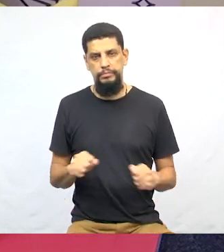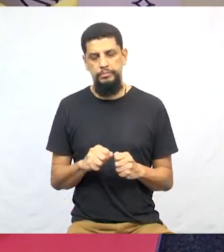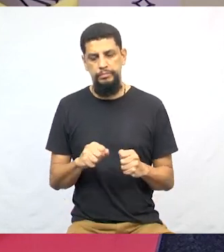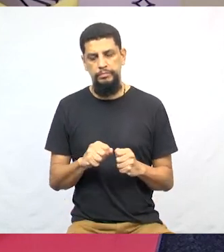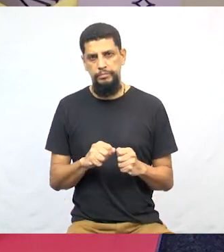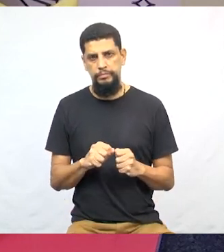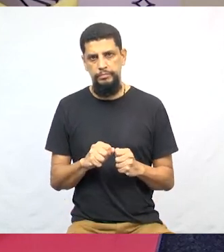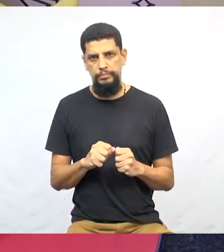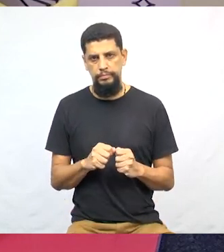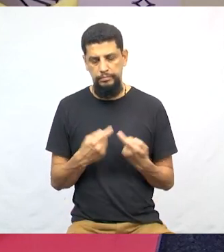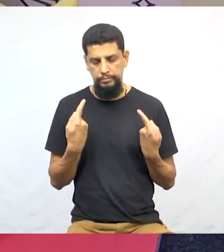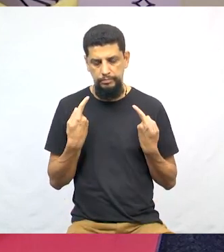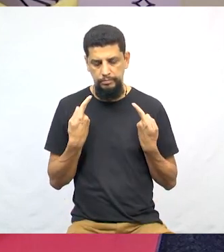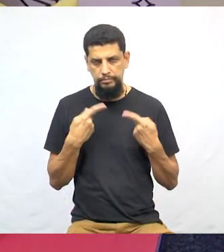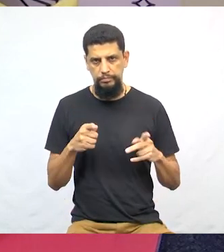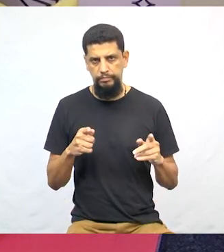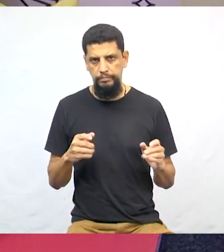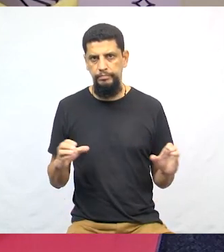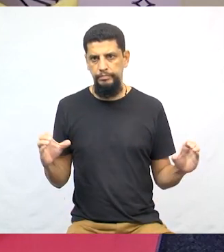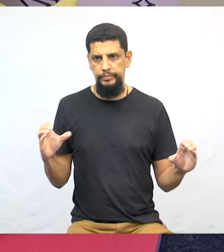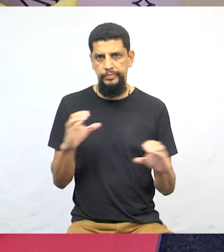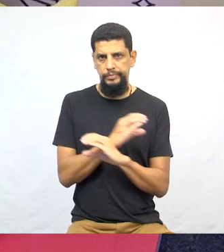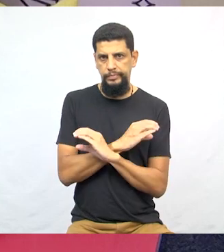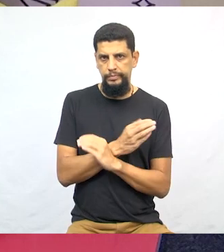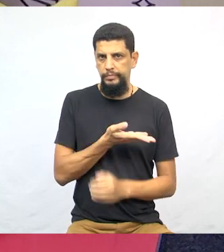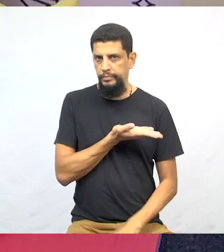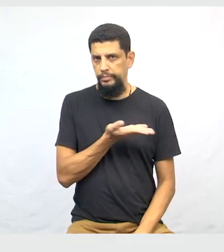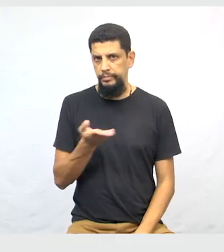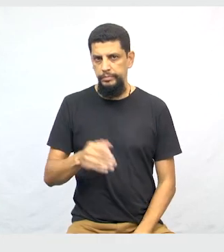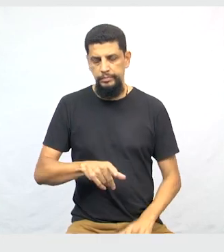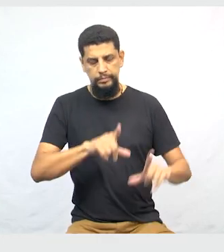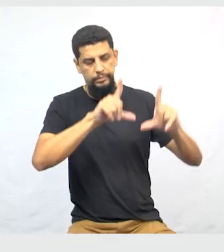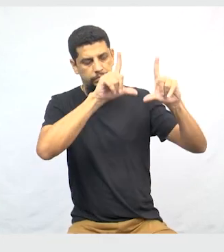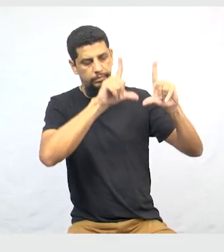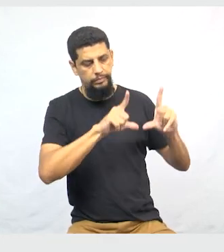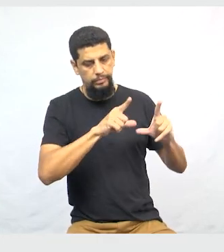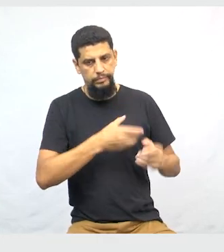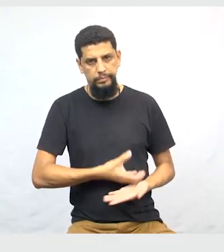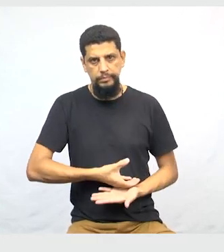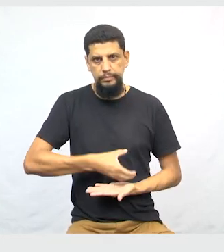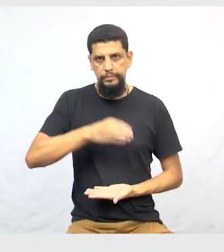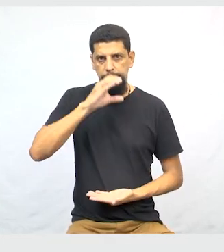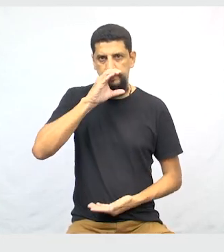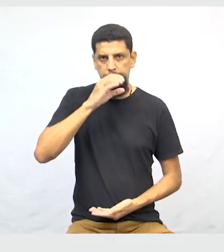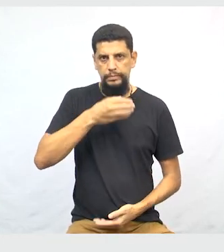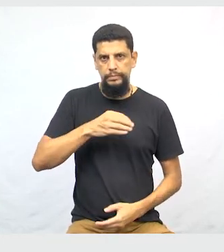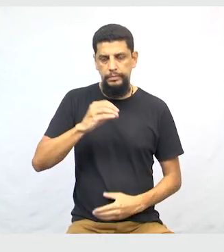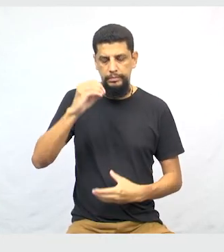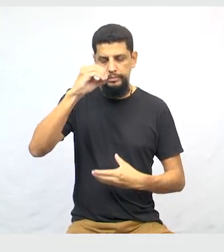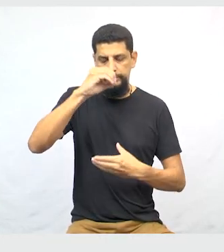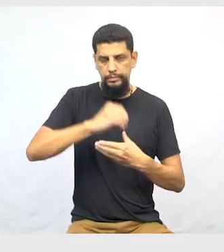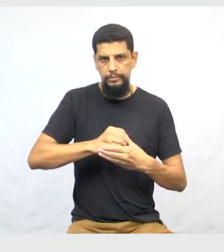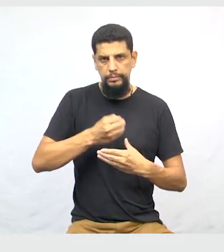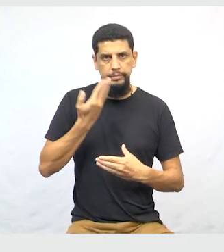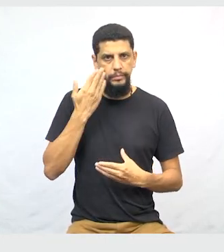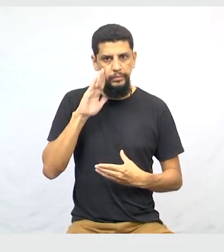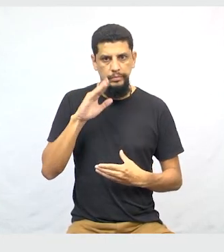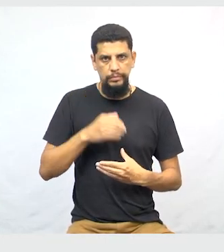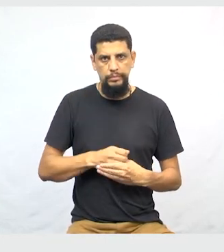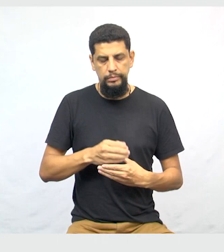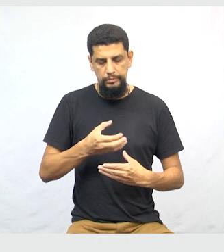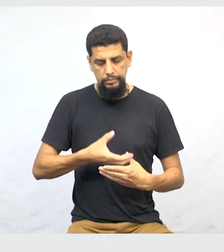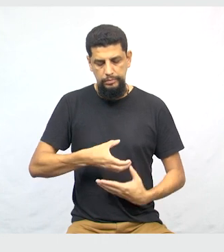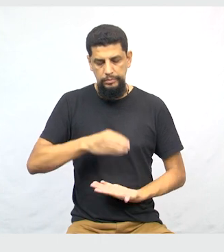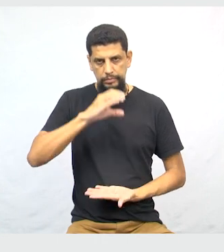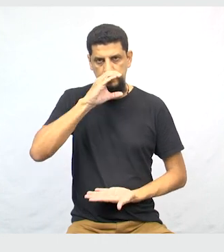Cumprido o nosso desafio. Agora, na tela de vocês. Copo com a bolinha azul, copo